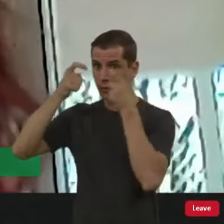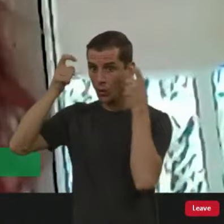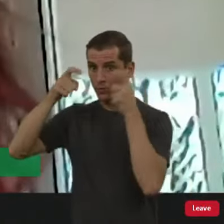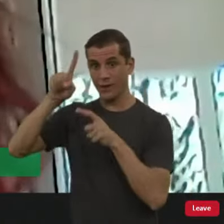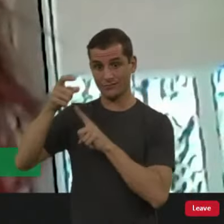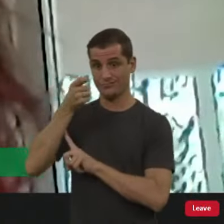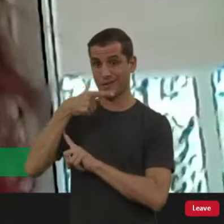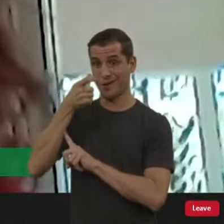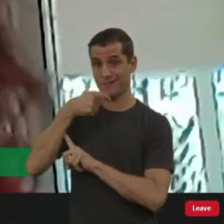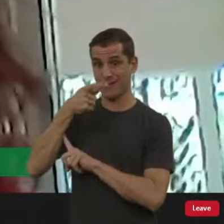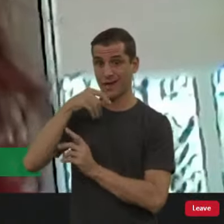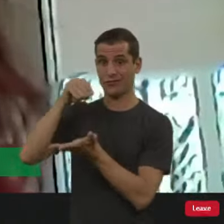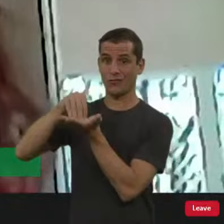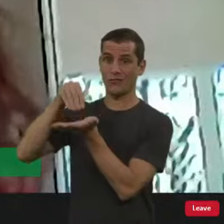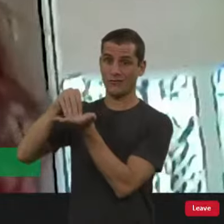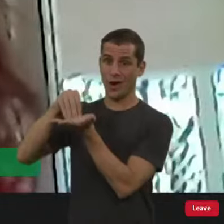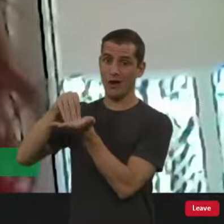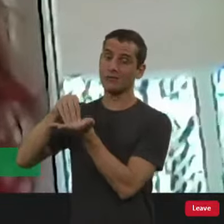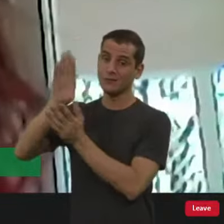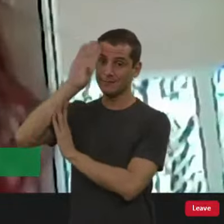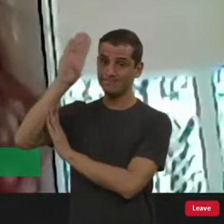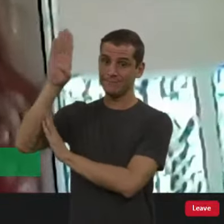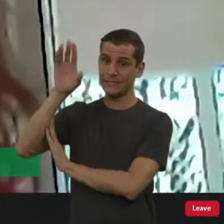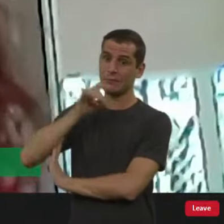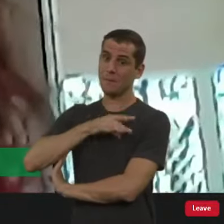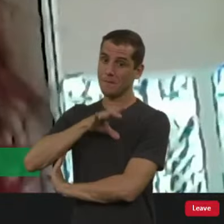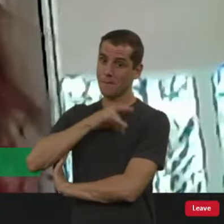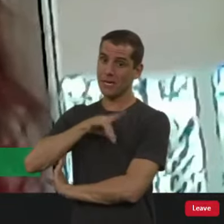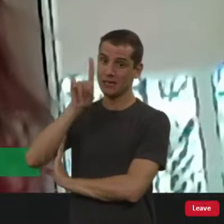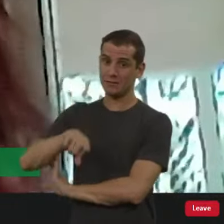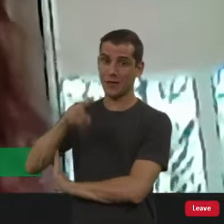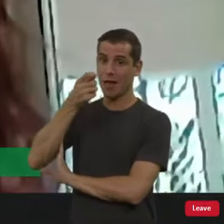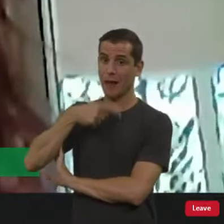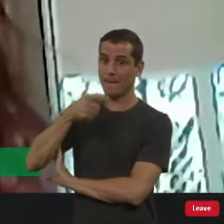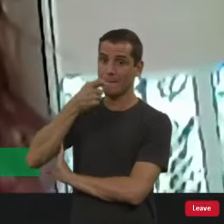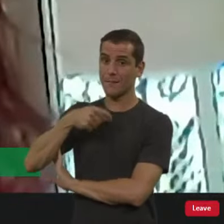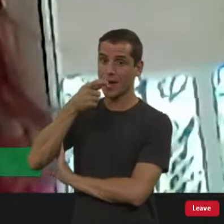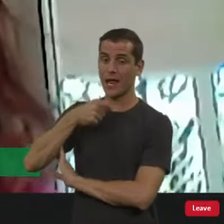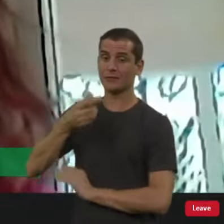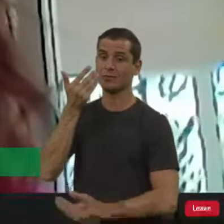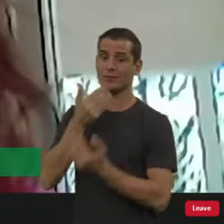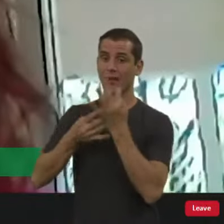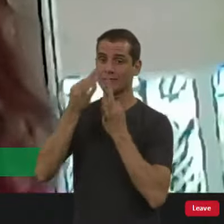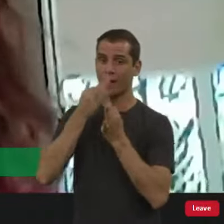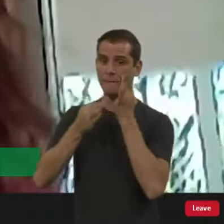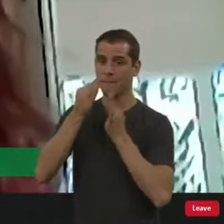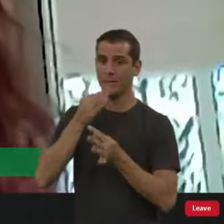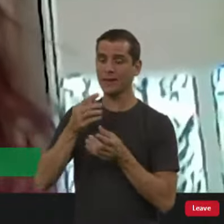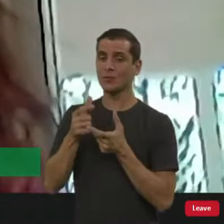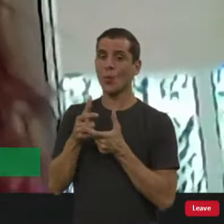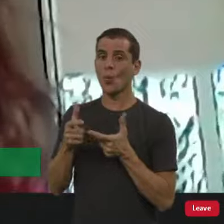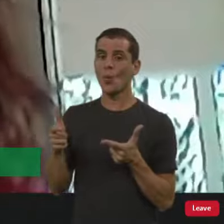foi o maior deles. O principal medo é justamente ficar sem tratamento. Eu faço questão de destacar esse